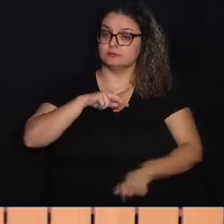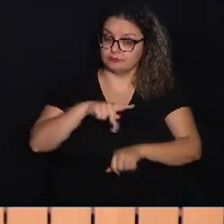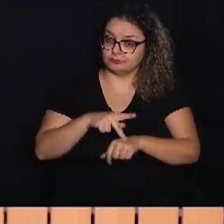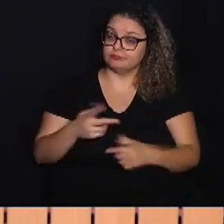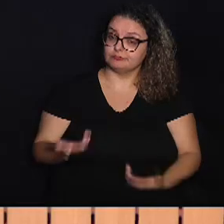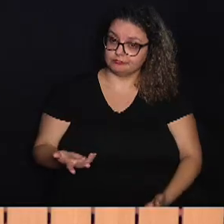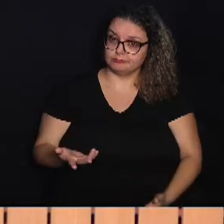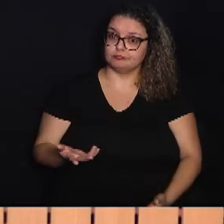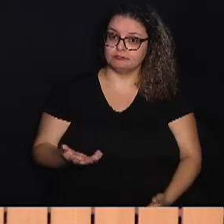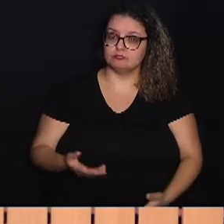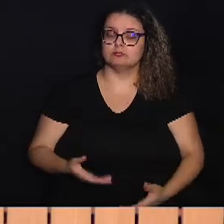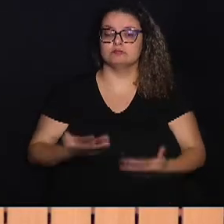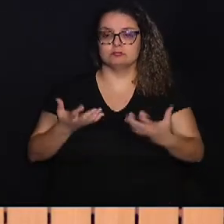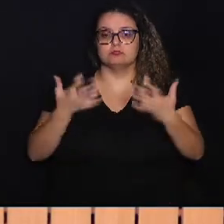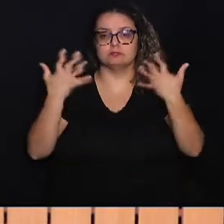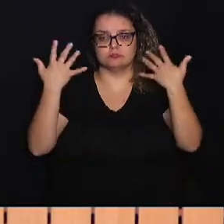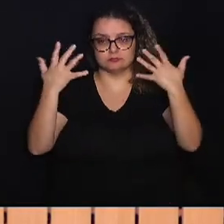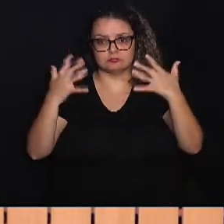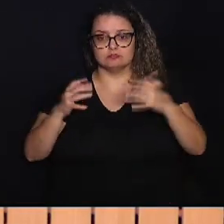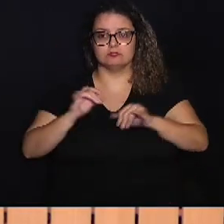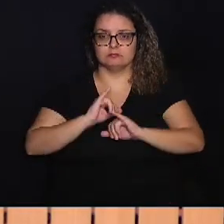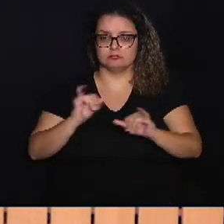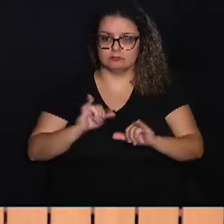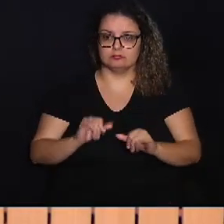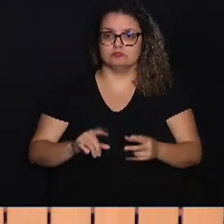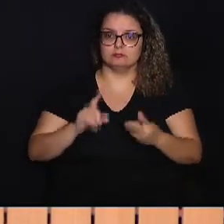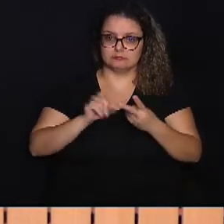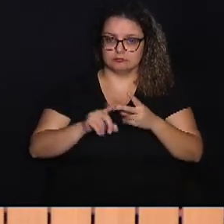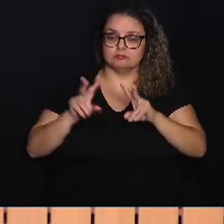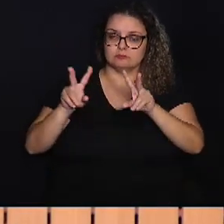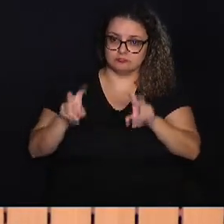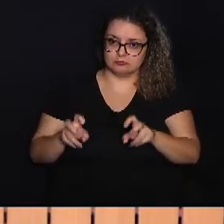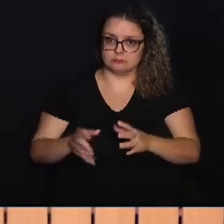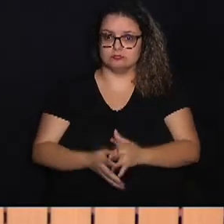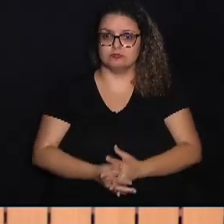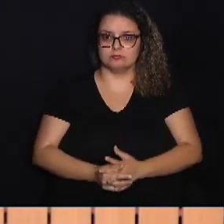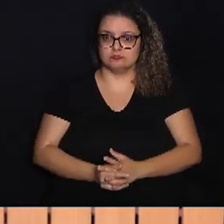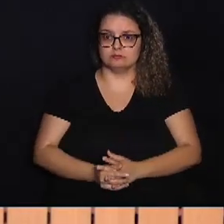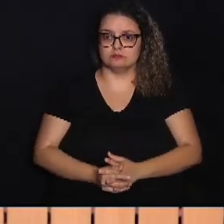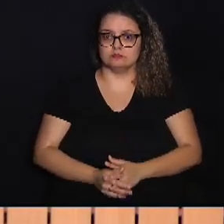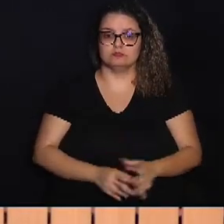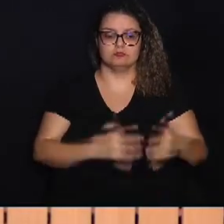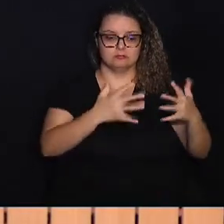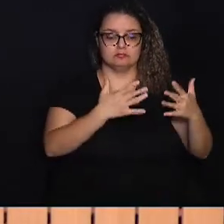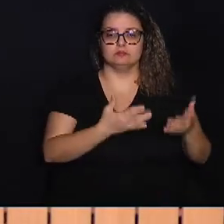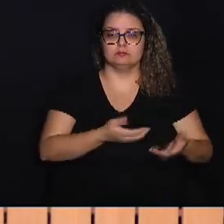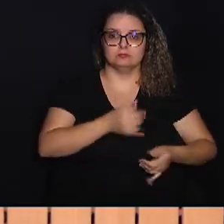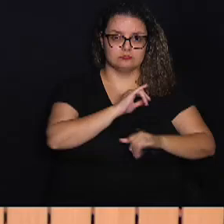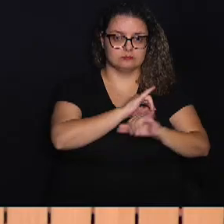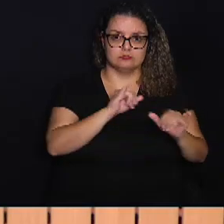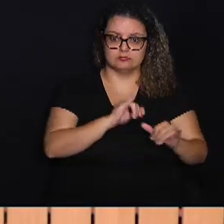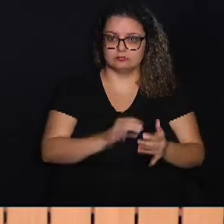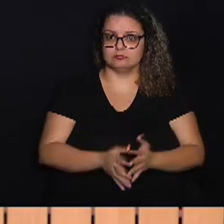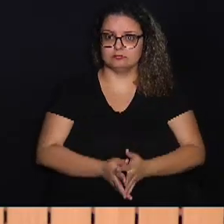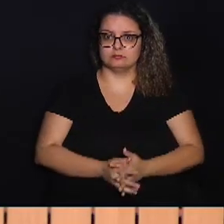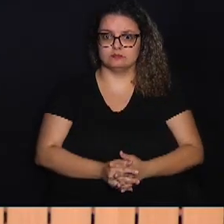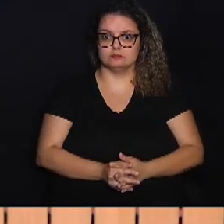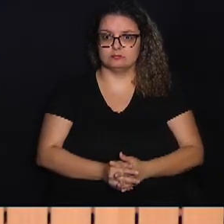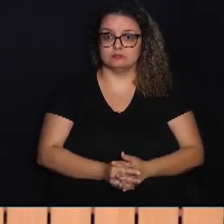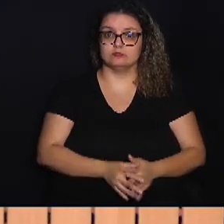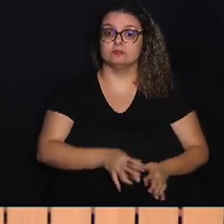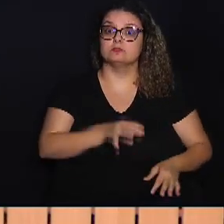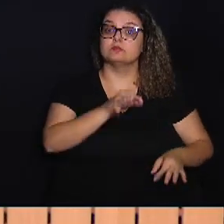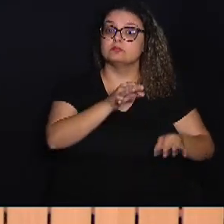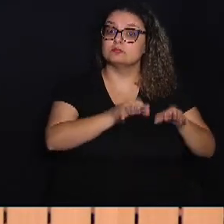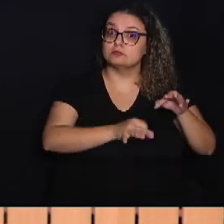então quero aqui saudar essa campanha o o segundo tema saudar a campanha e dizer que é é assim é uma questão de